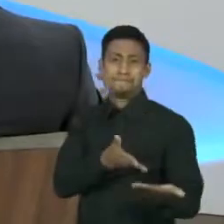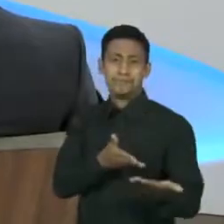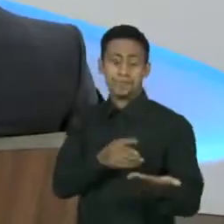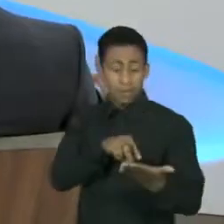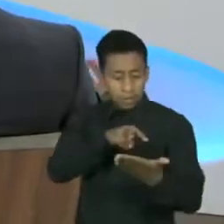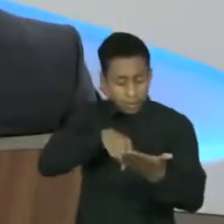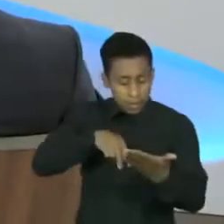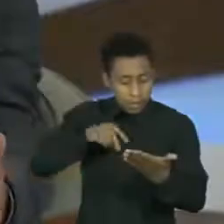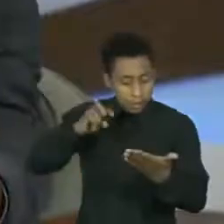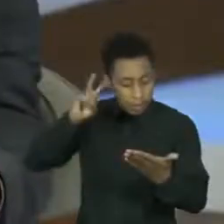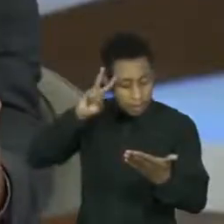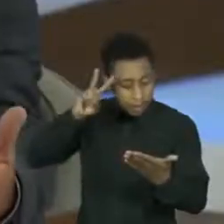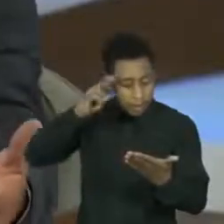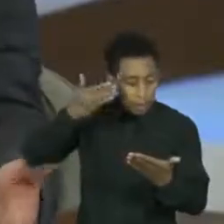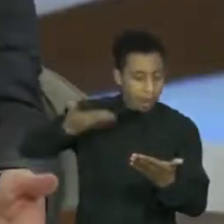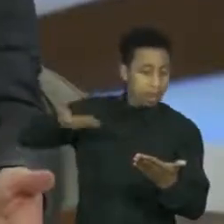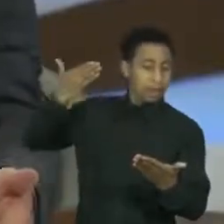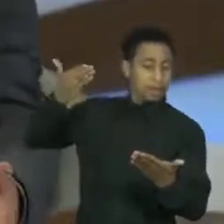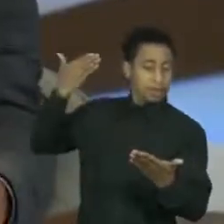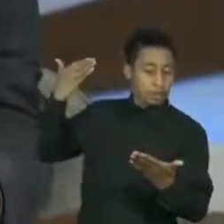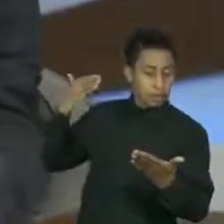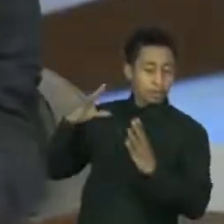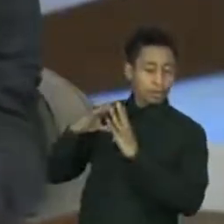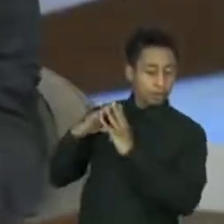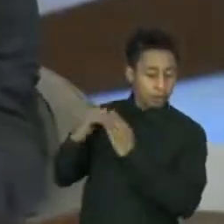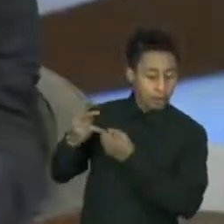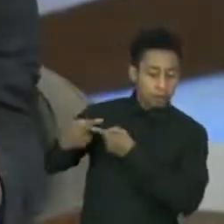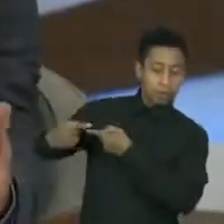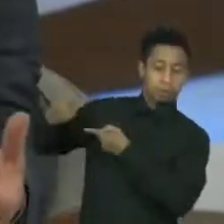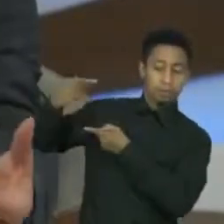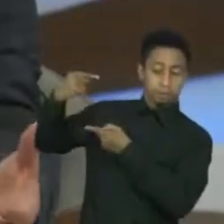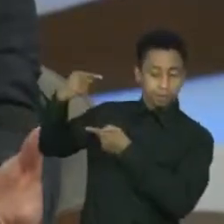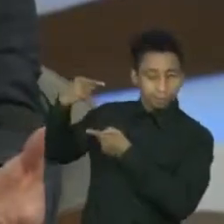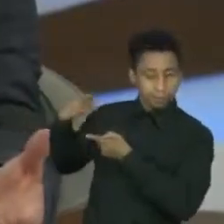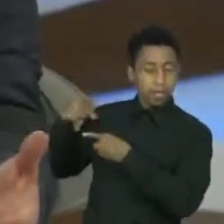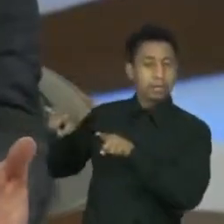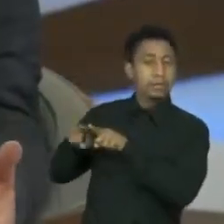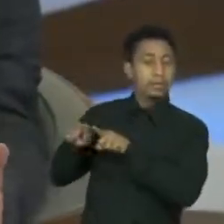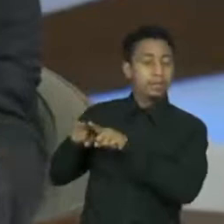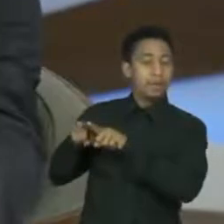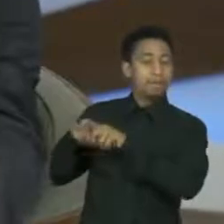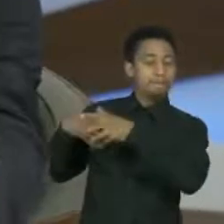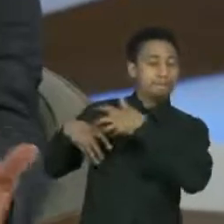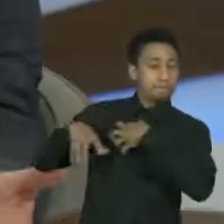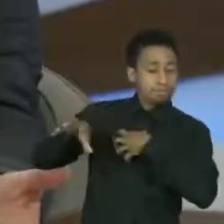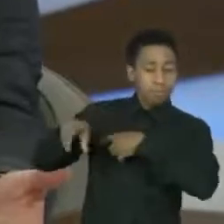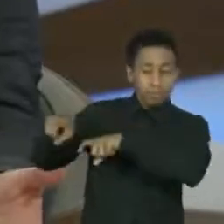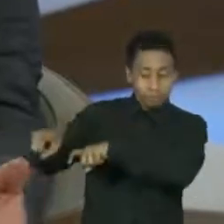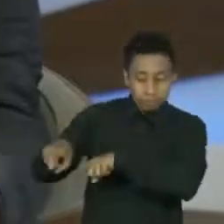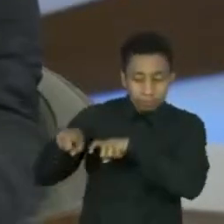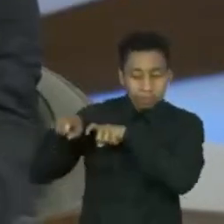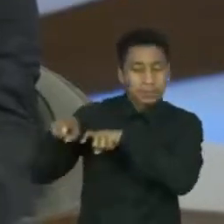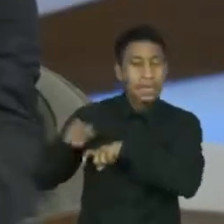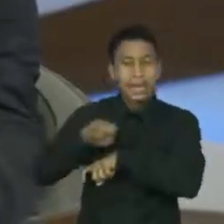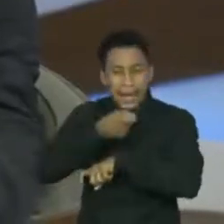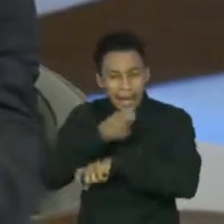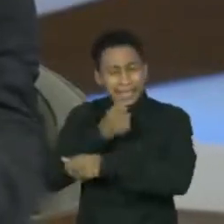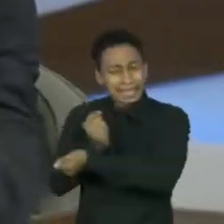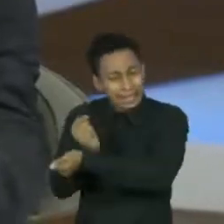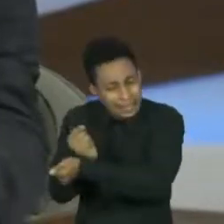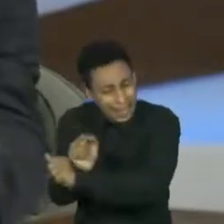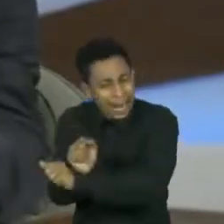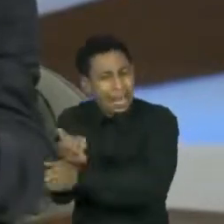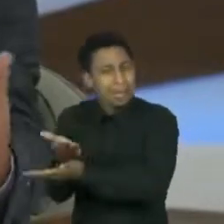algo de suas memórias familiares afetivas né uma relação com o campo que não está superada